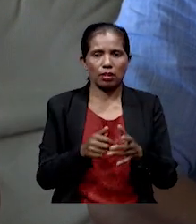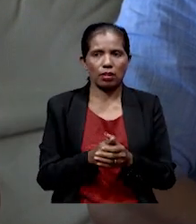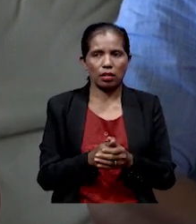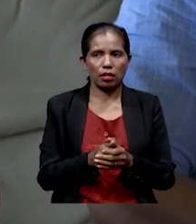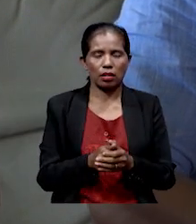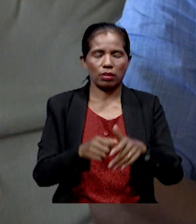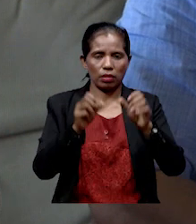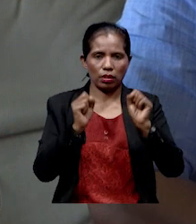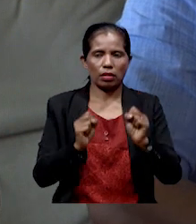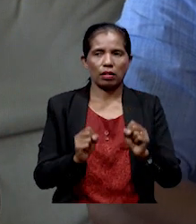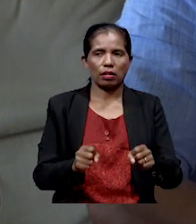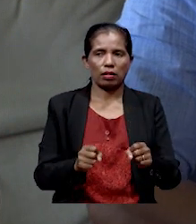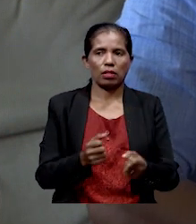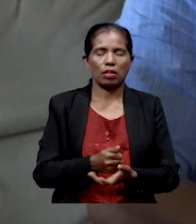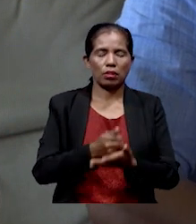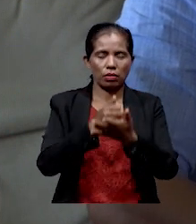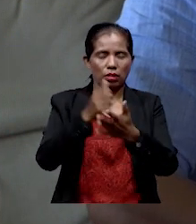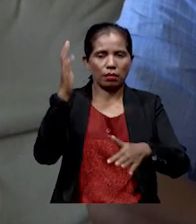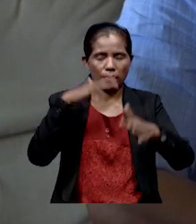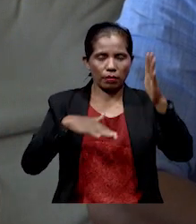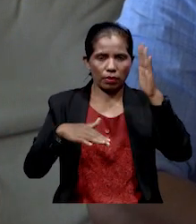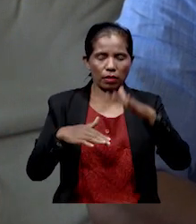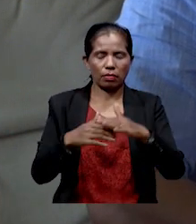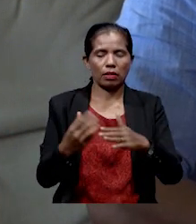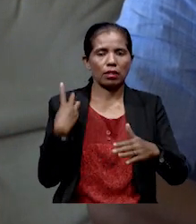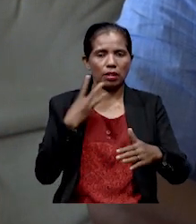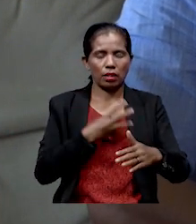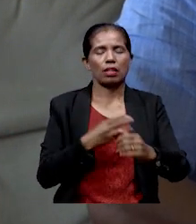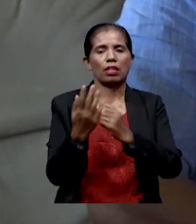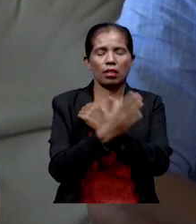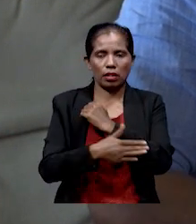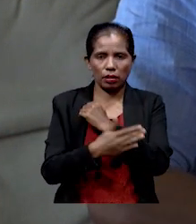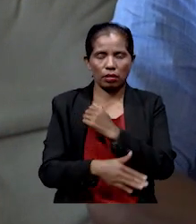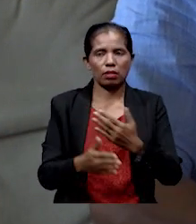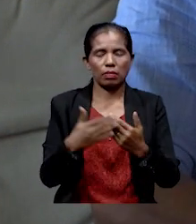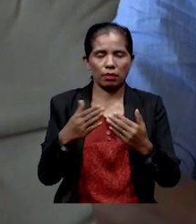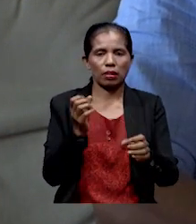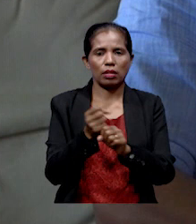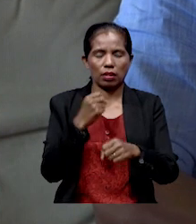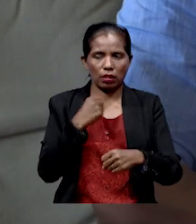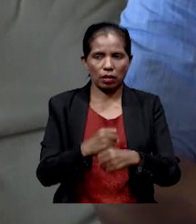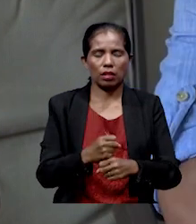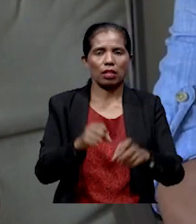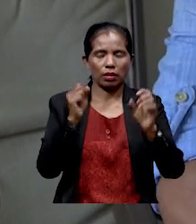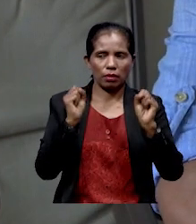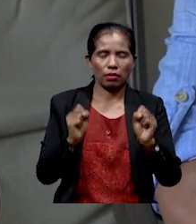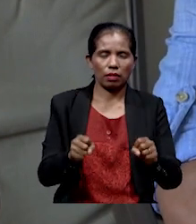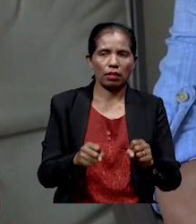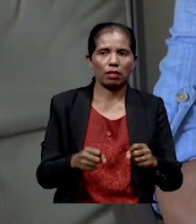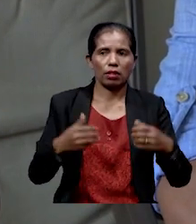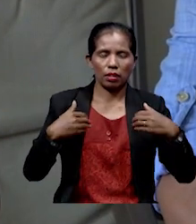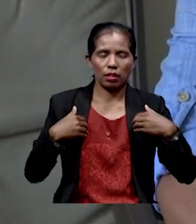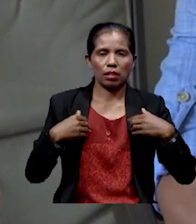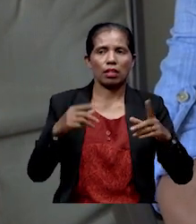hodi bele resolve problemas e aí tenerai mas simplesmente halo hodi bele e ali a